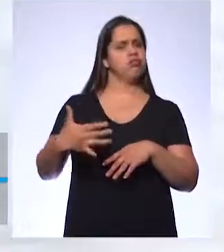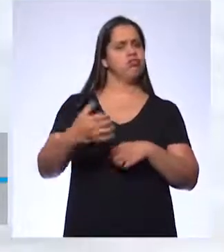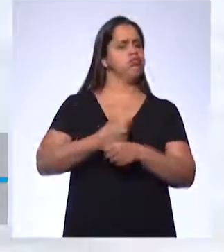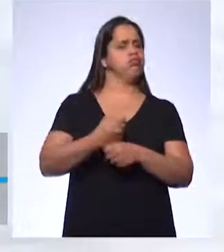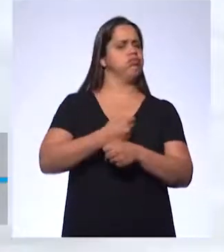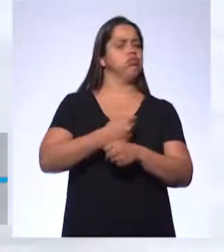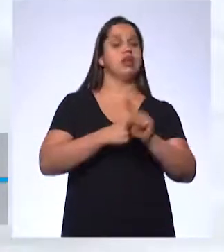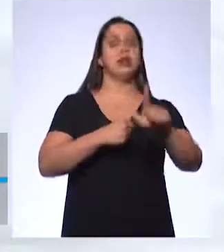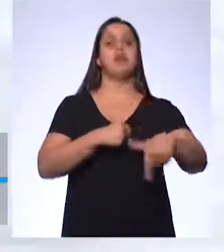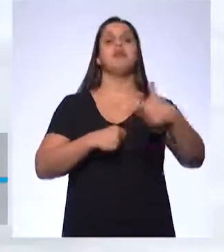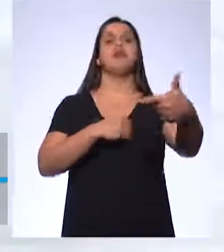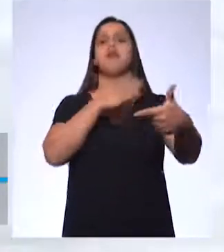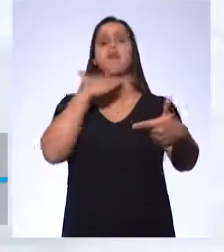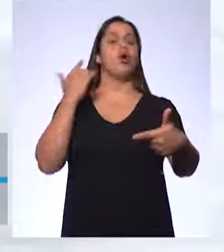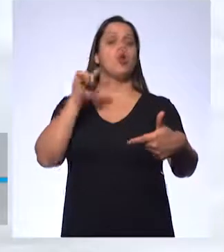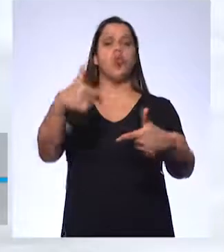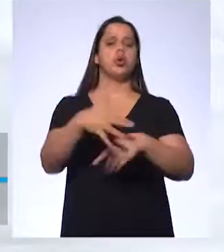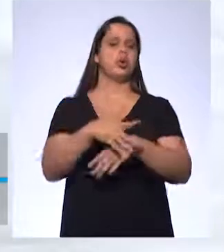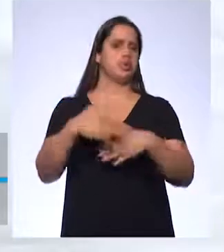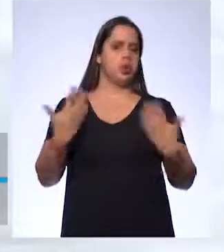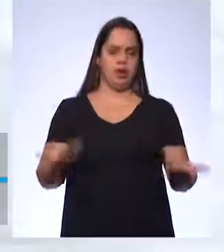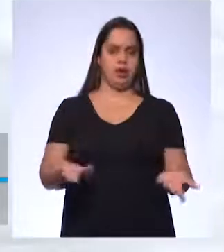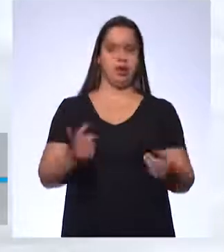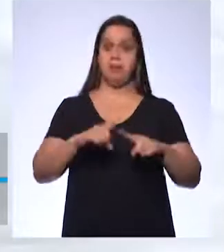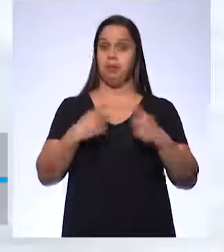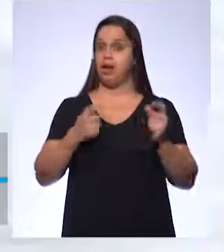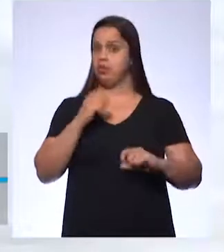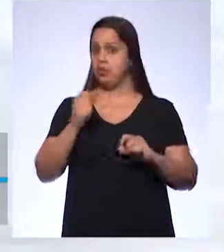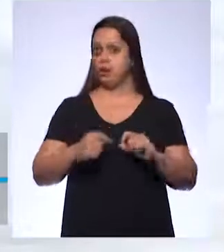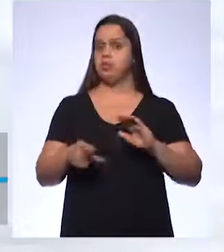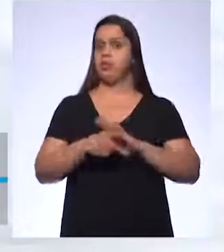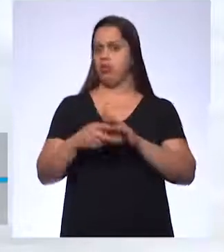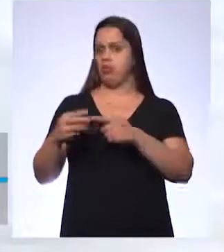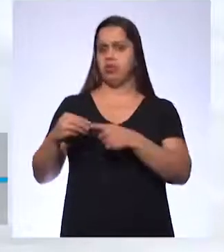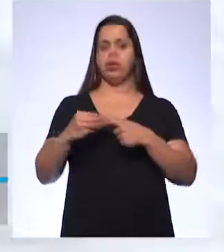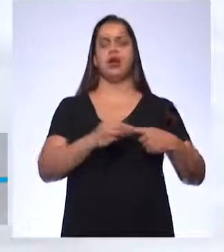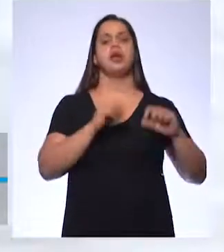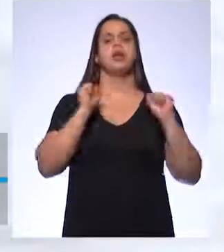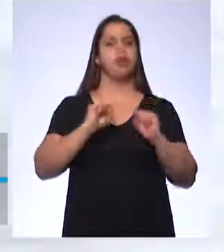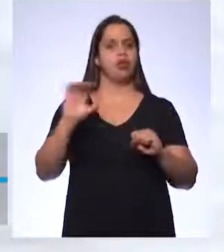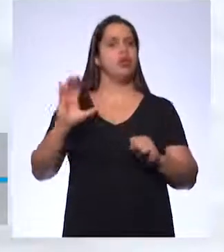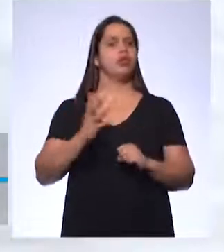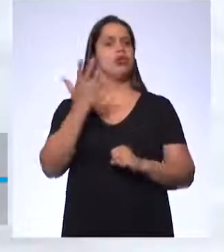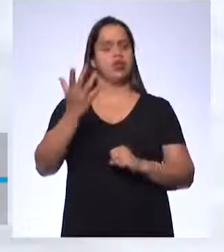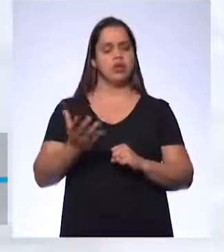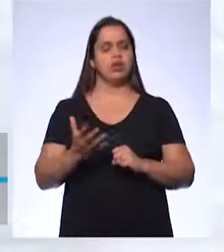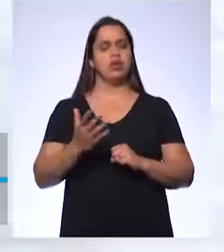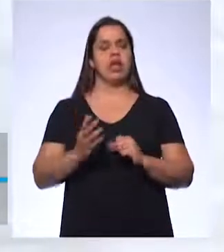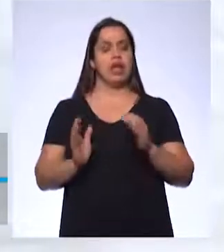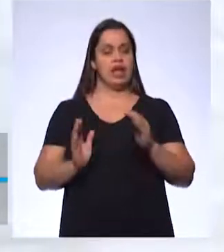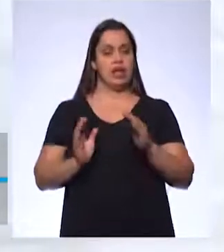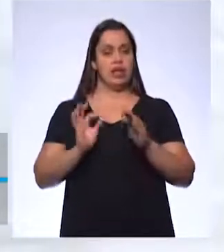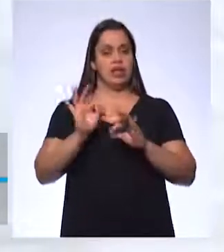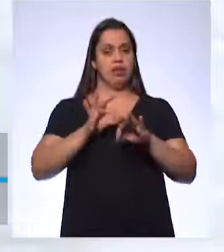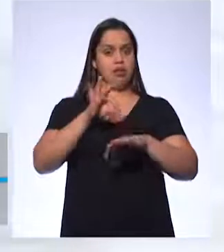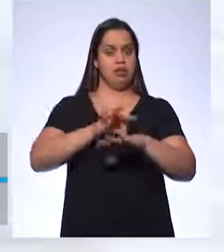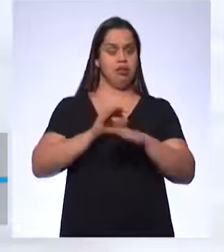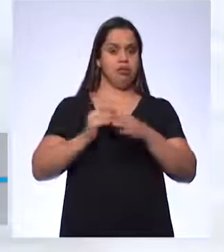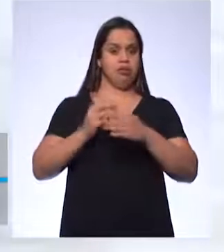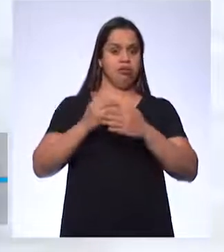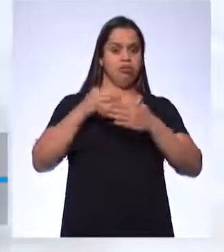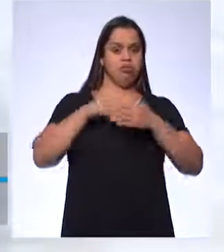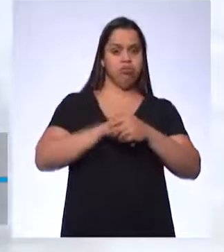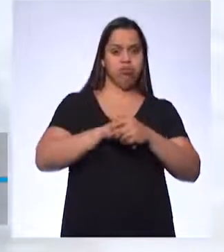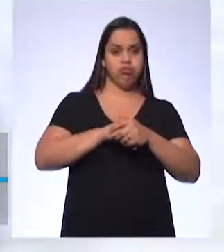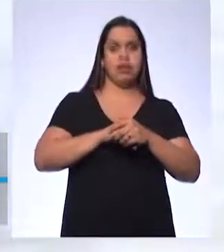sim, esse protozoário ele pode se alojar em algumas partes do organismo e pode se tornar uma doença